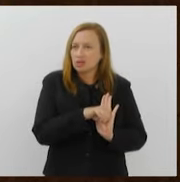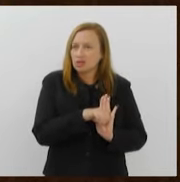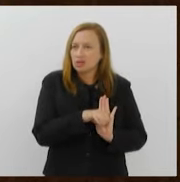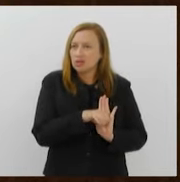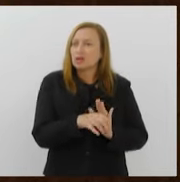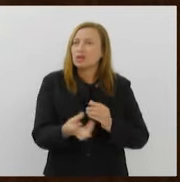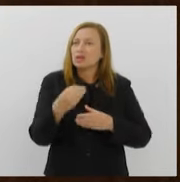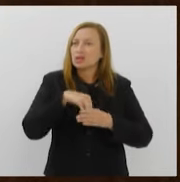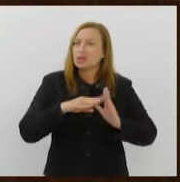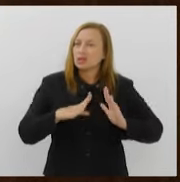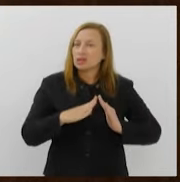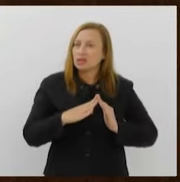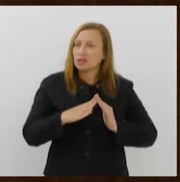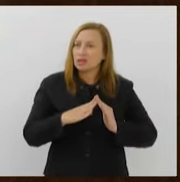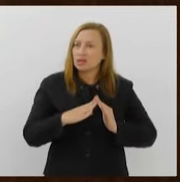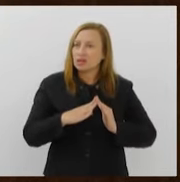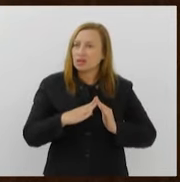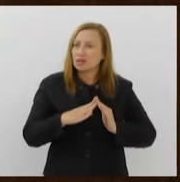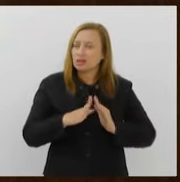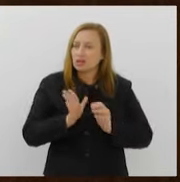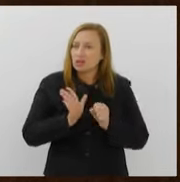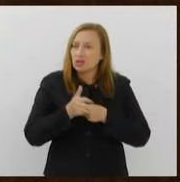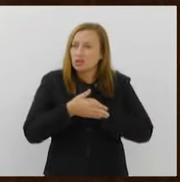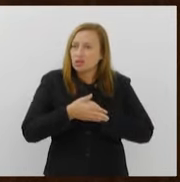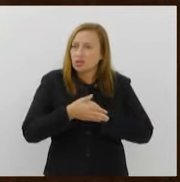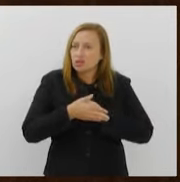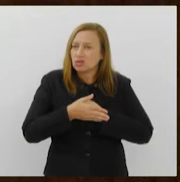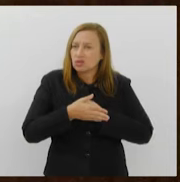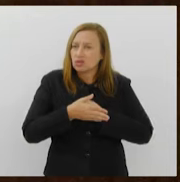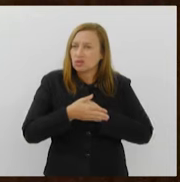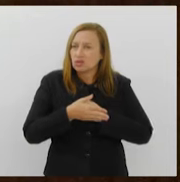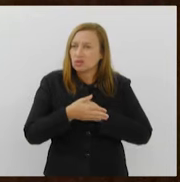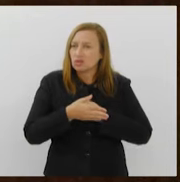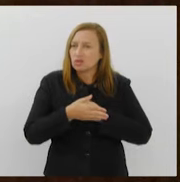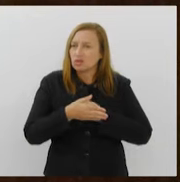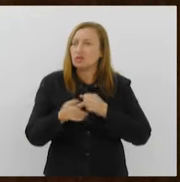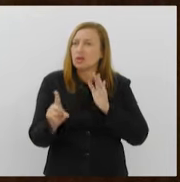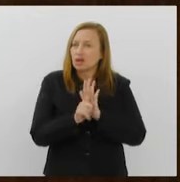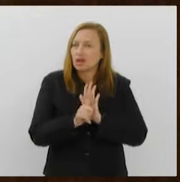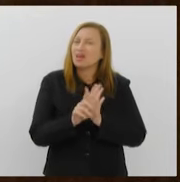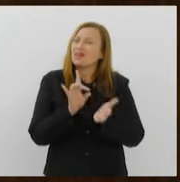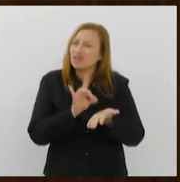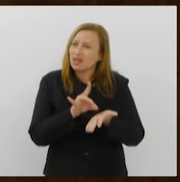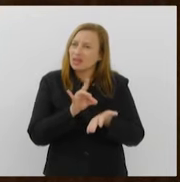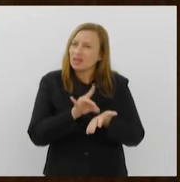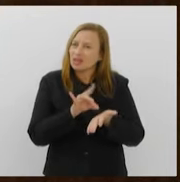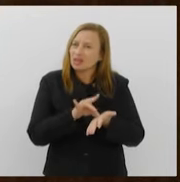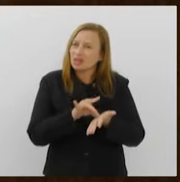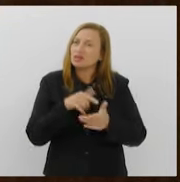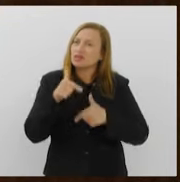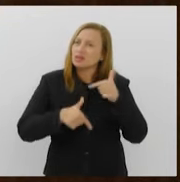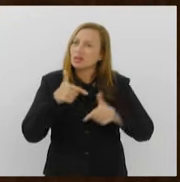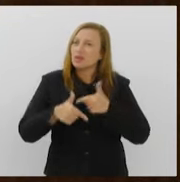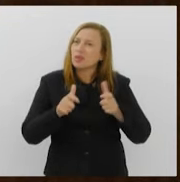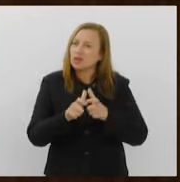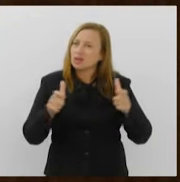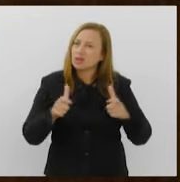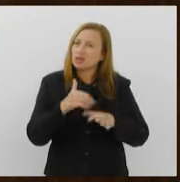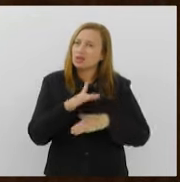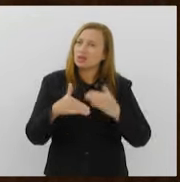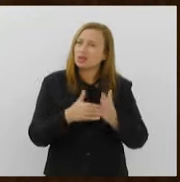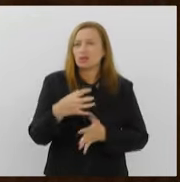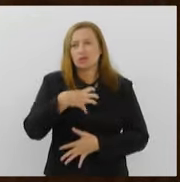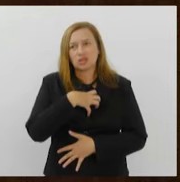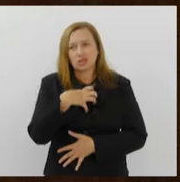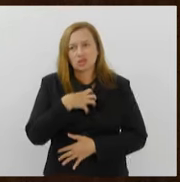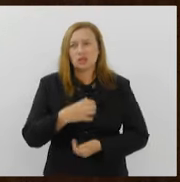de suas casas e escondidos das autoridades. Realmente, nós temos uma missão muito grande em todos os sentidos.